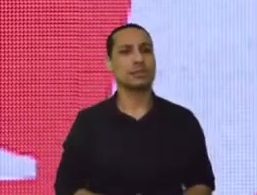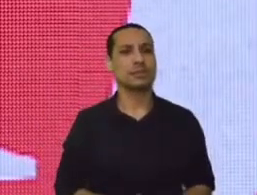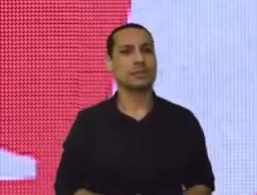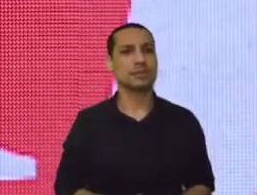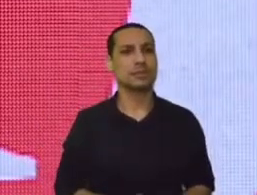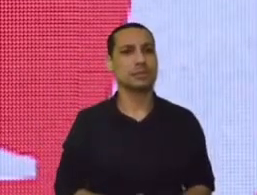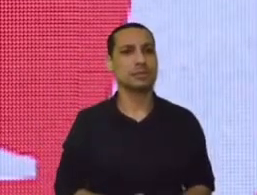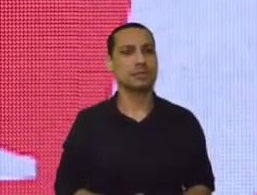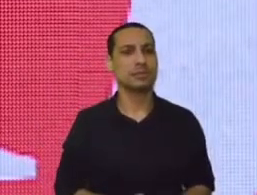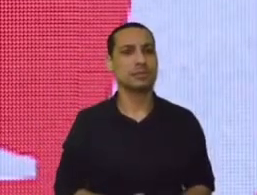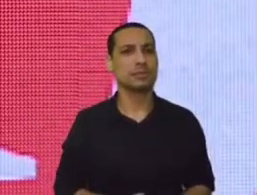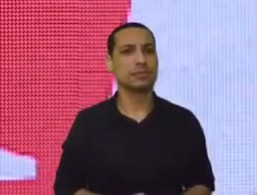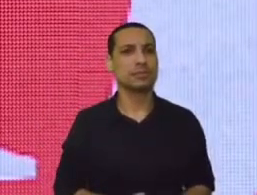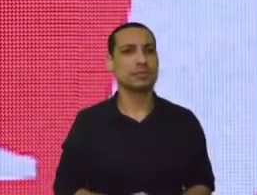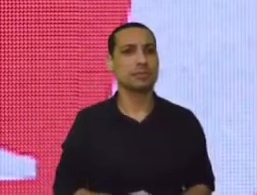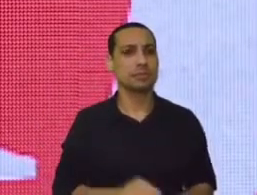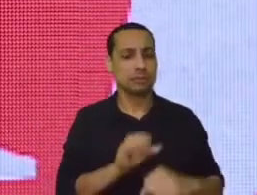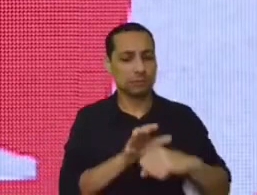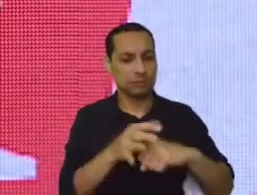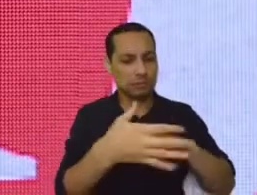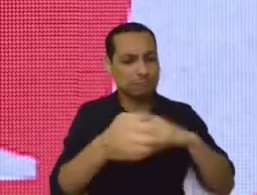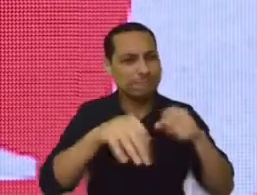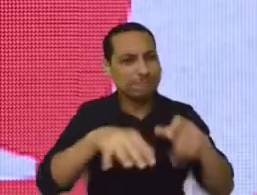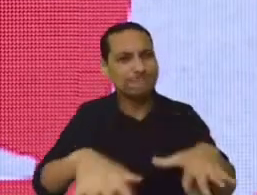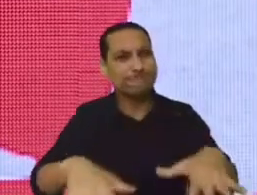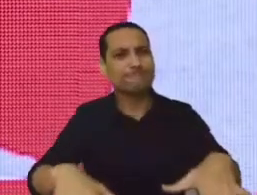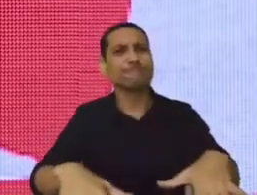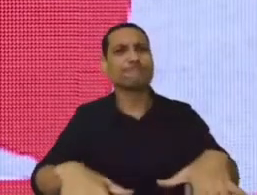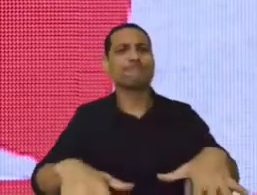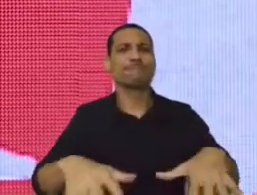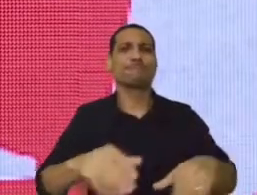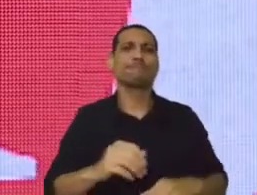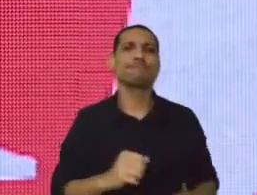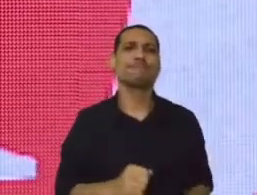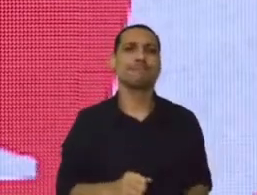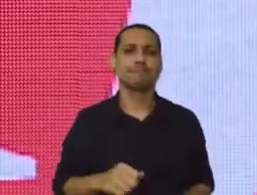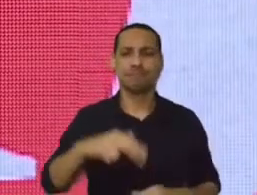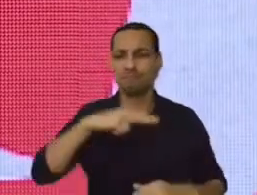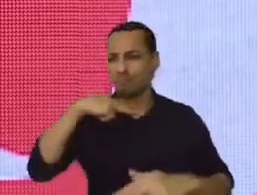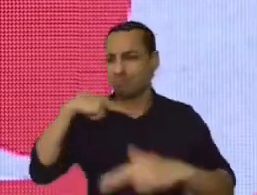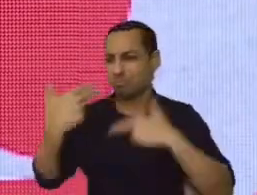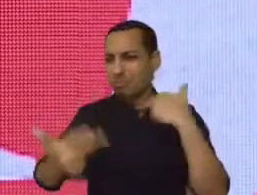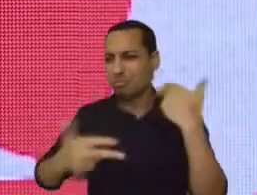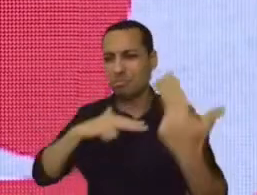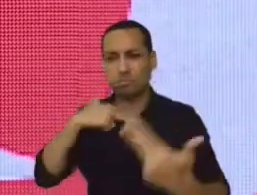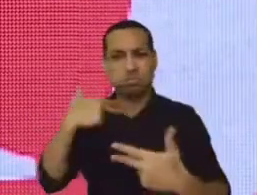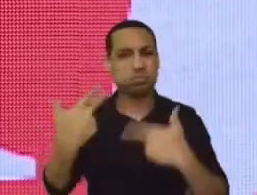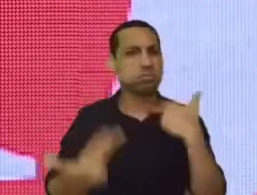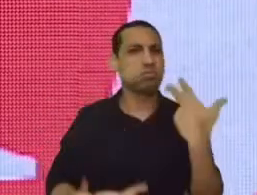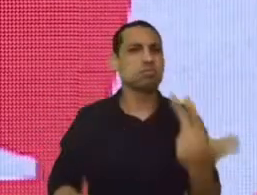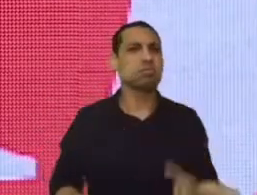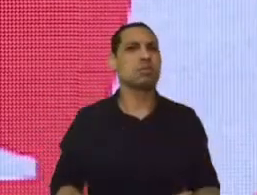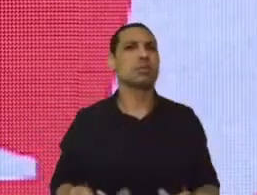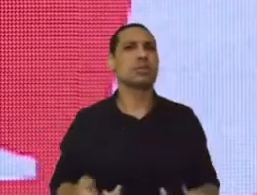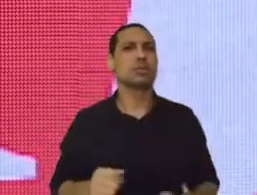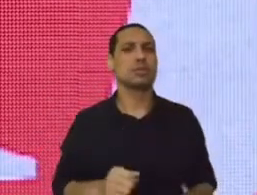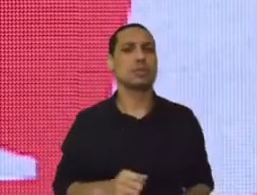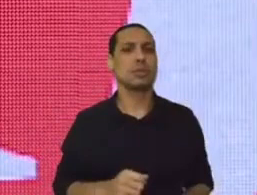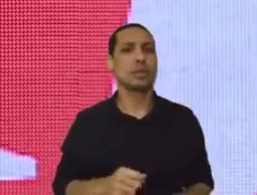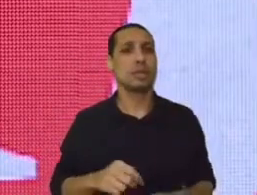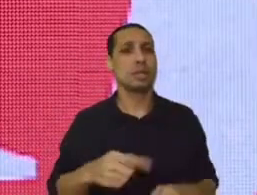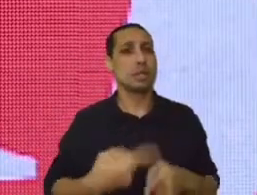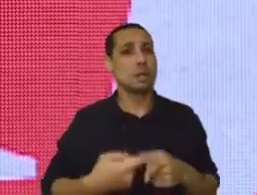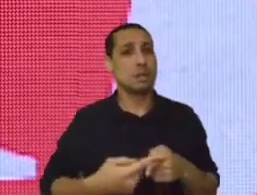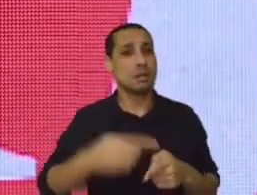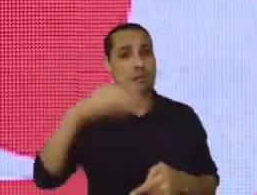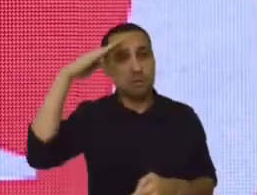na pandemia do Covid-19, porque simplesmente o governo Bolsonaro negou a existência da pandemia,